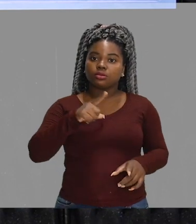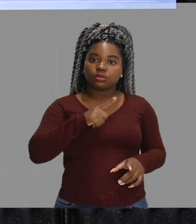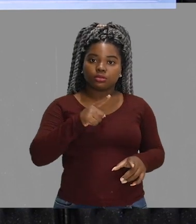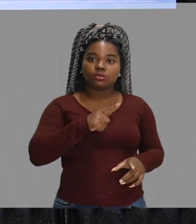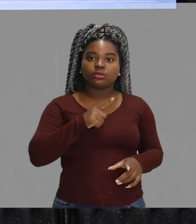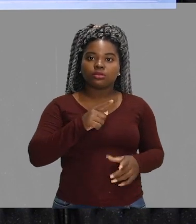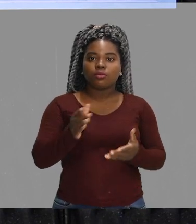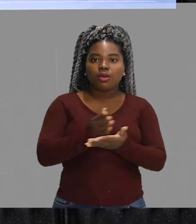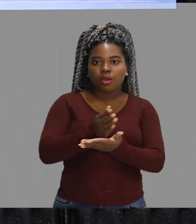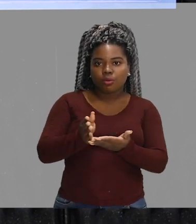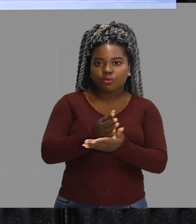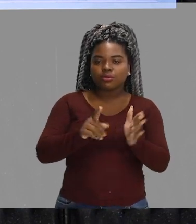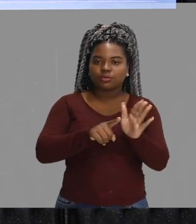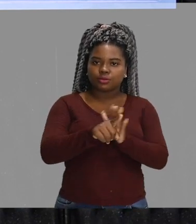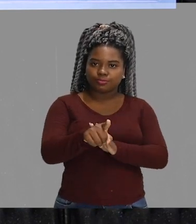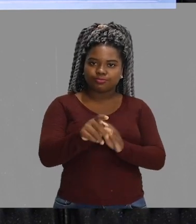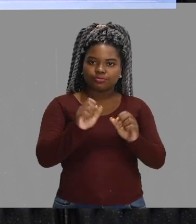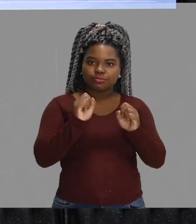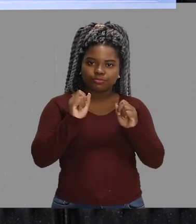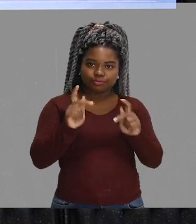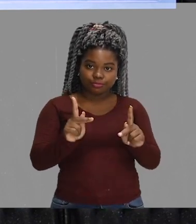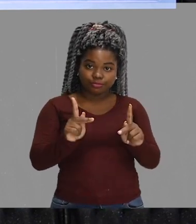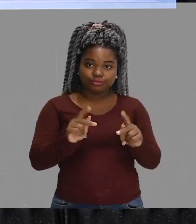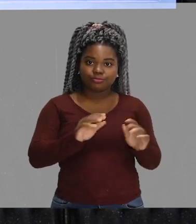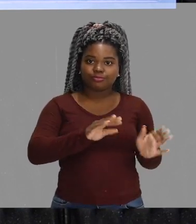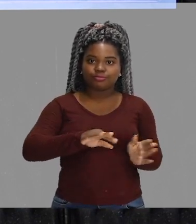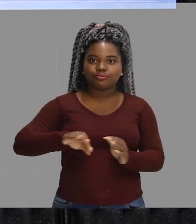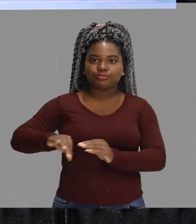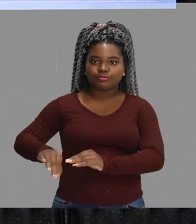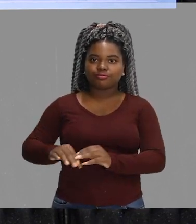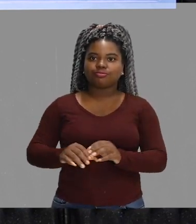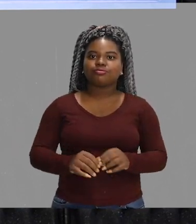ter a compreensão total, ok? Vamos lá.